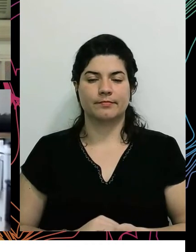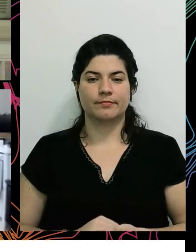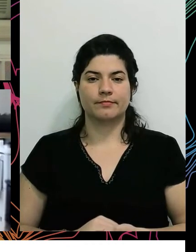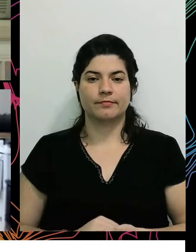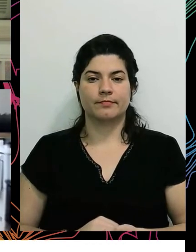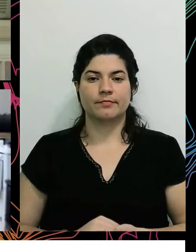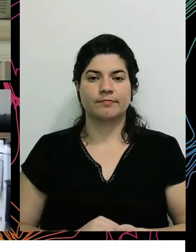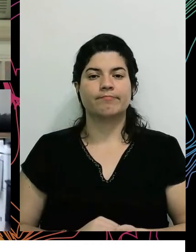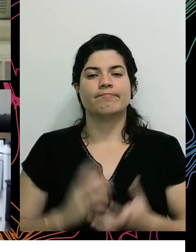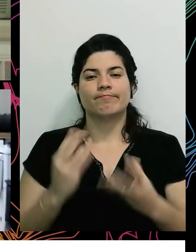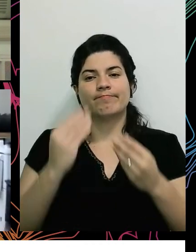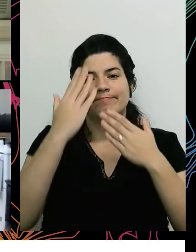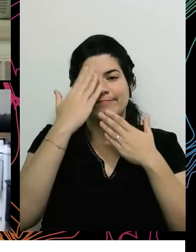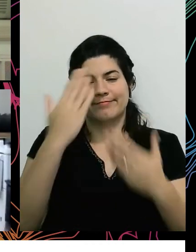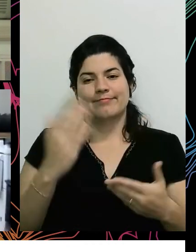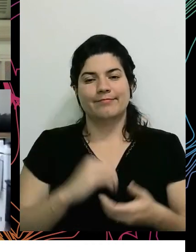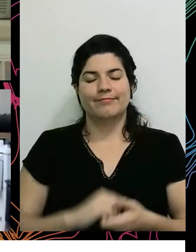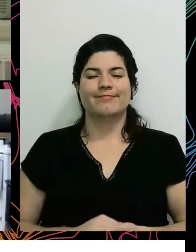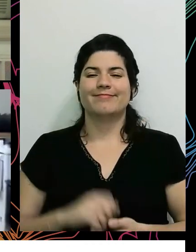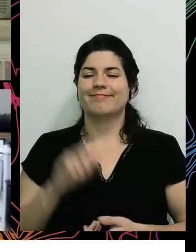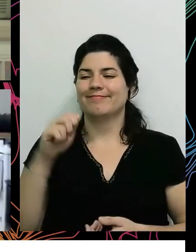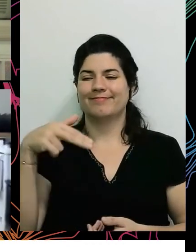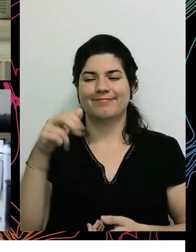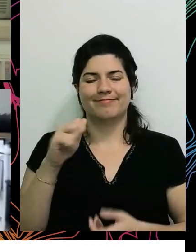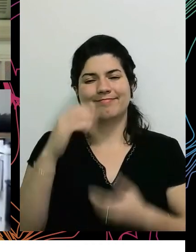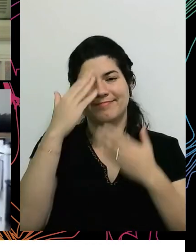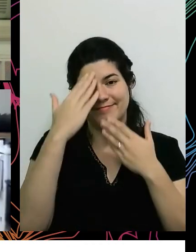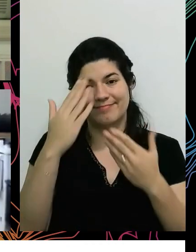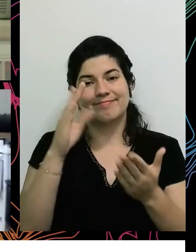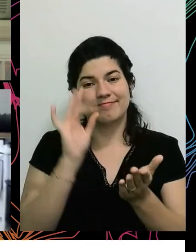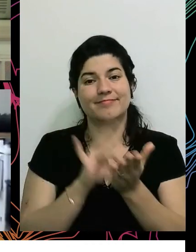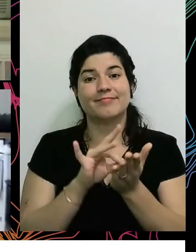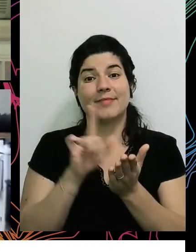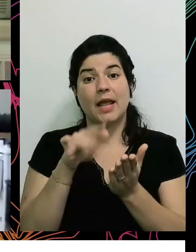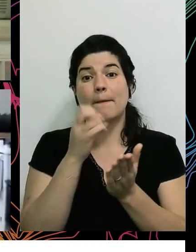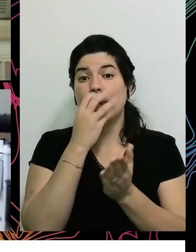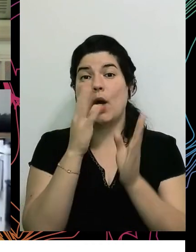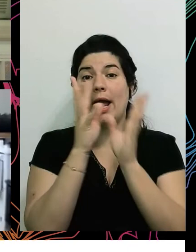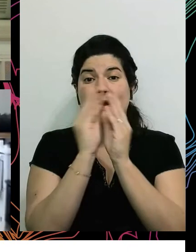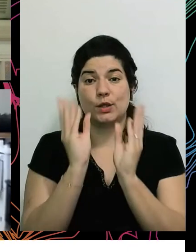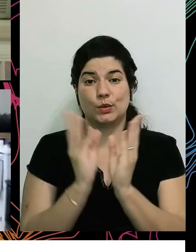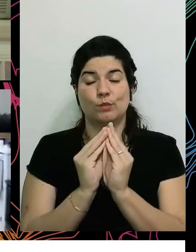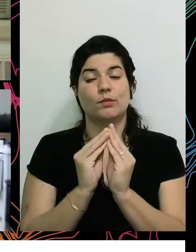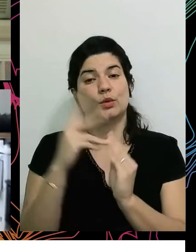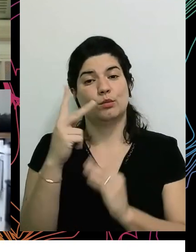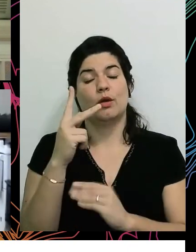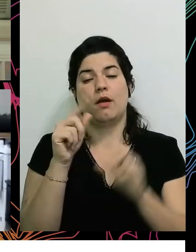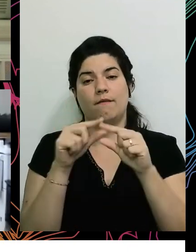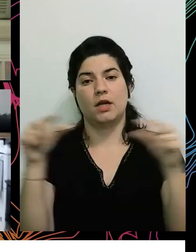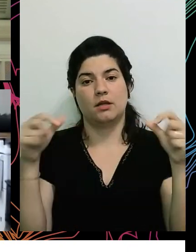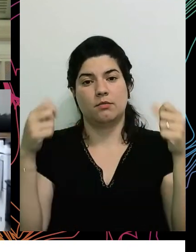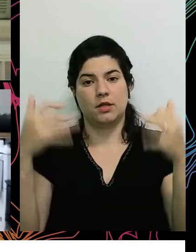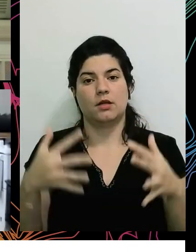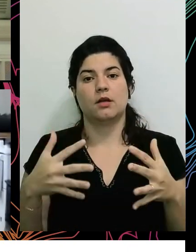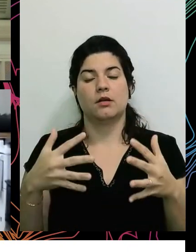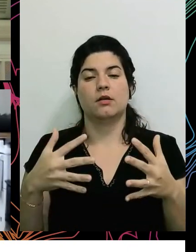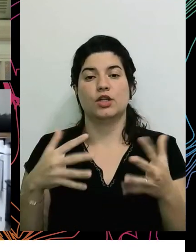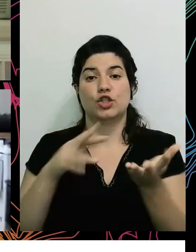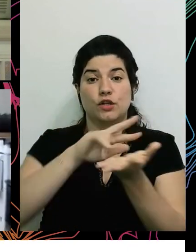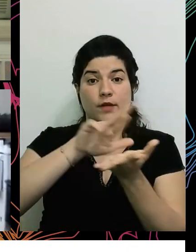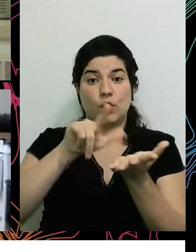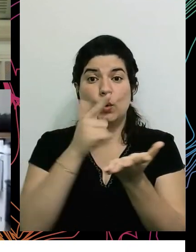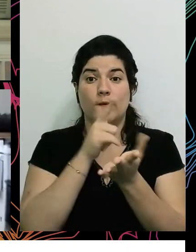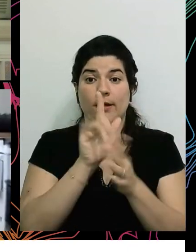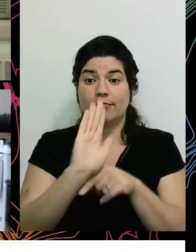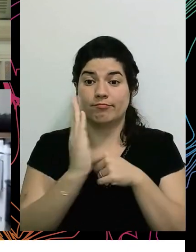Muito obrigada. Ana, obrigada. Acho que, de fato, é um bom resumo essa sua frase, né? Diversidade gera esse ganha-ganha em